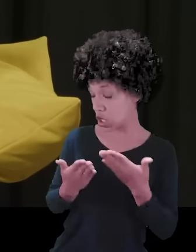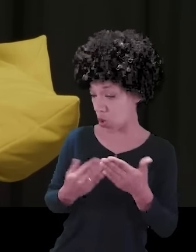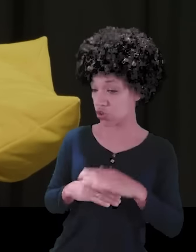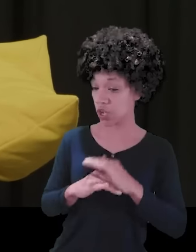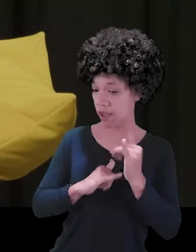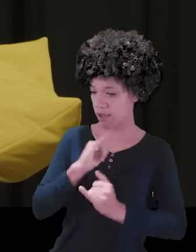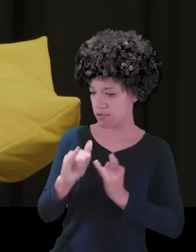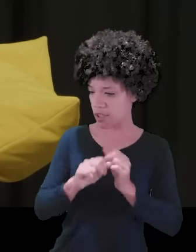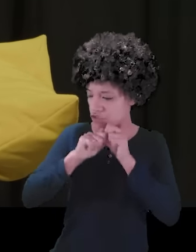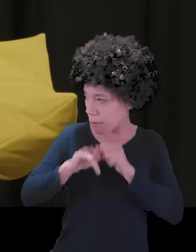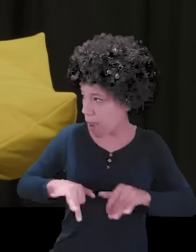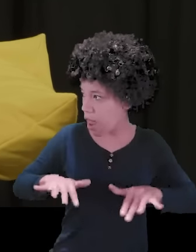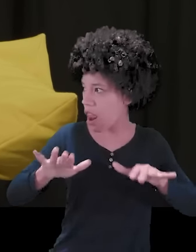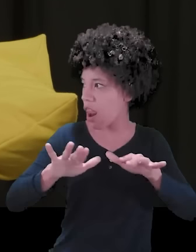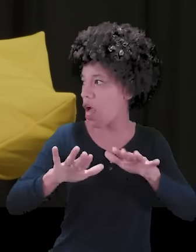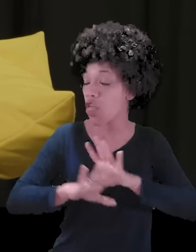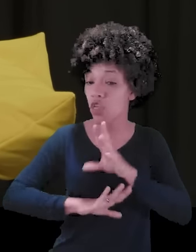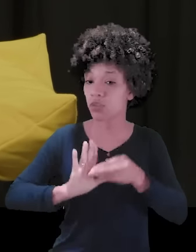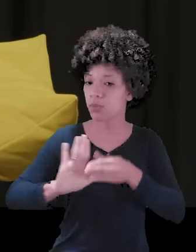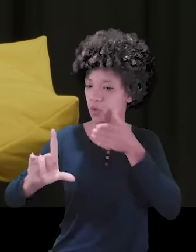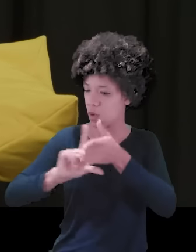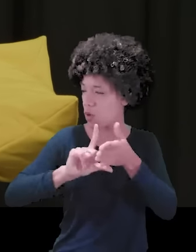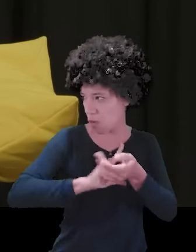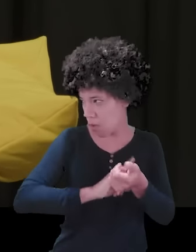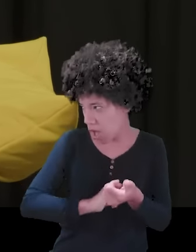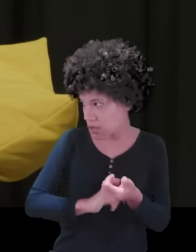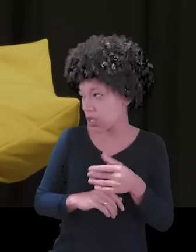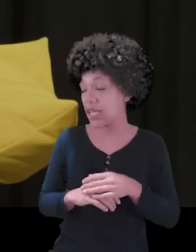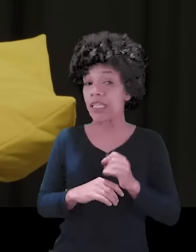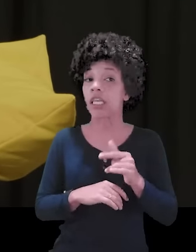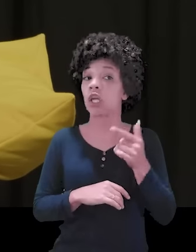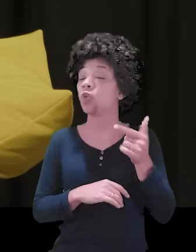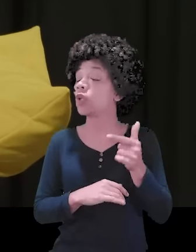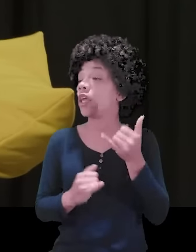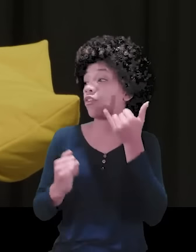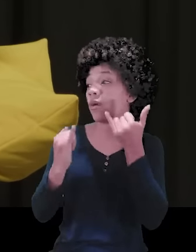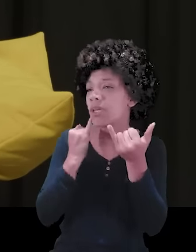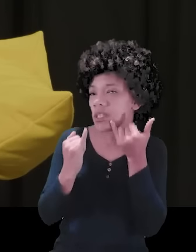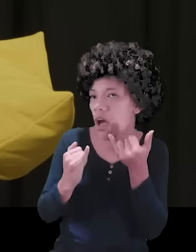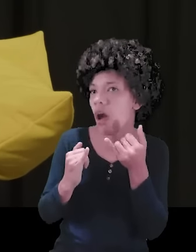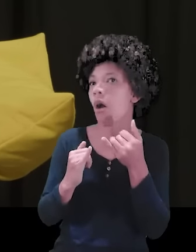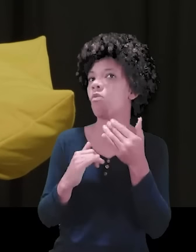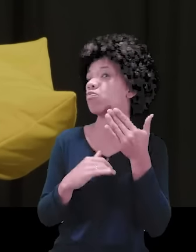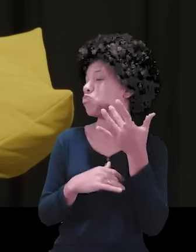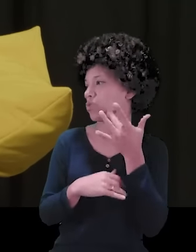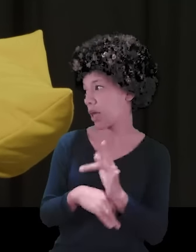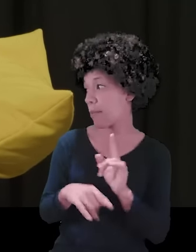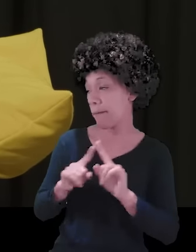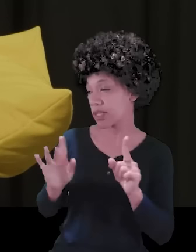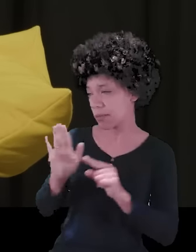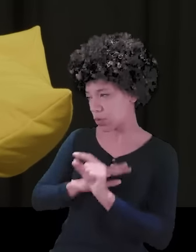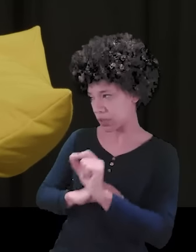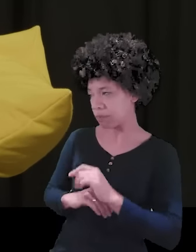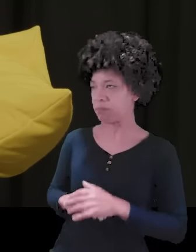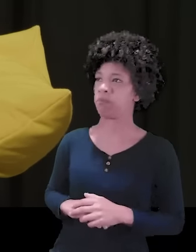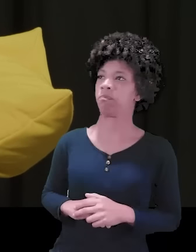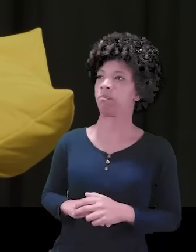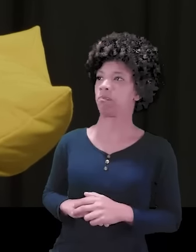a internet ela é levar Todo Mundo Quase tem acesso inclusive quem não tem informação e tal Pergunta a